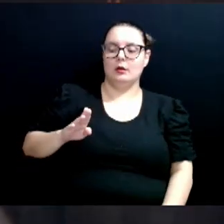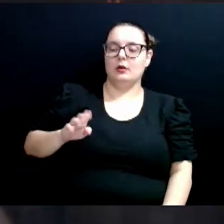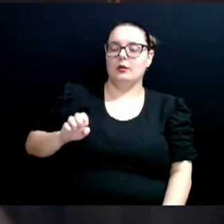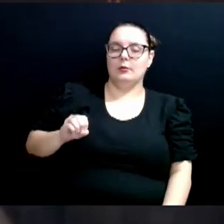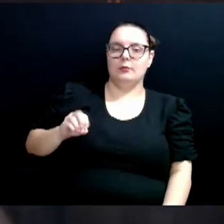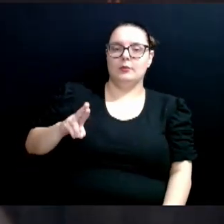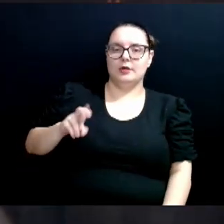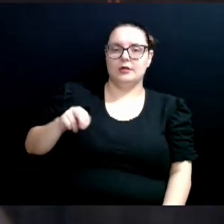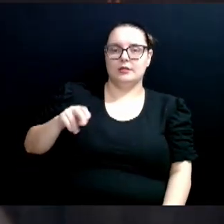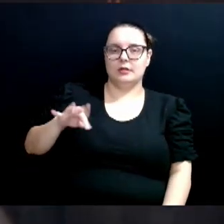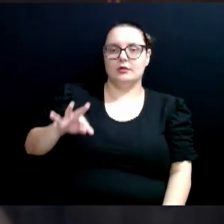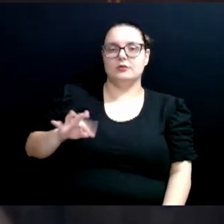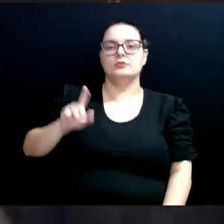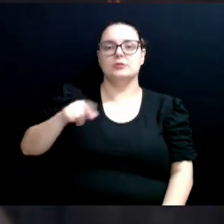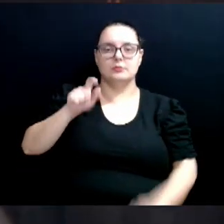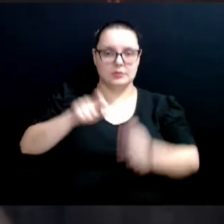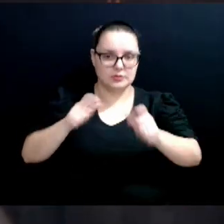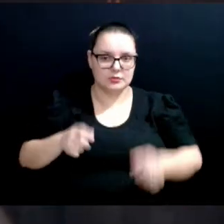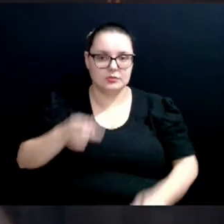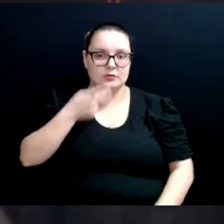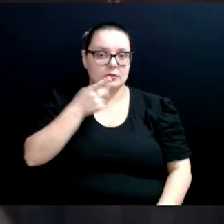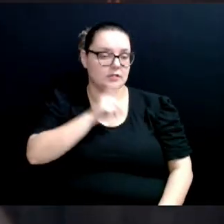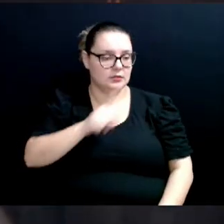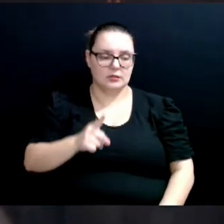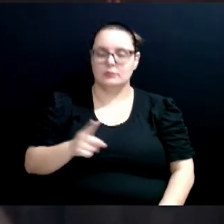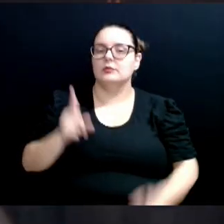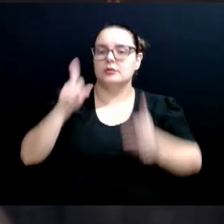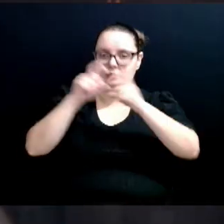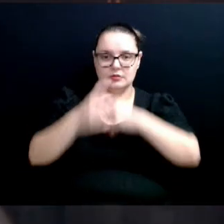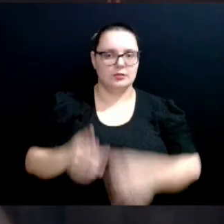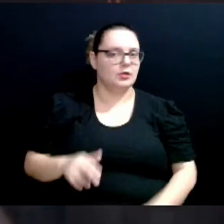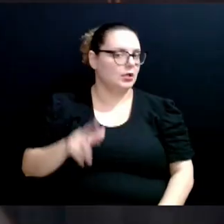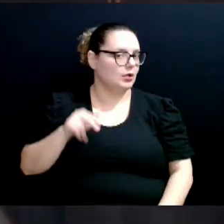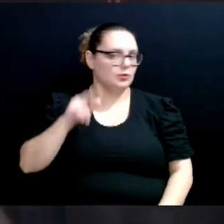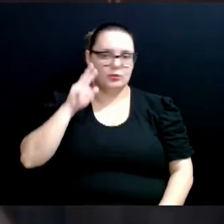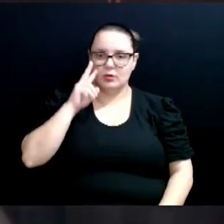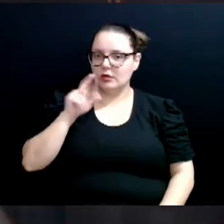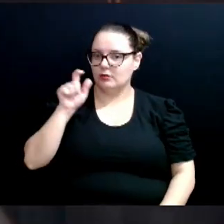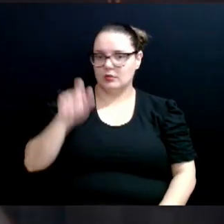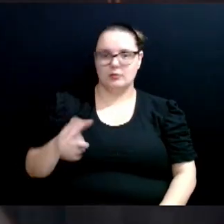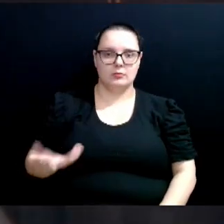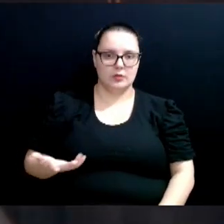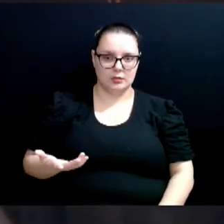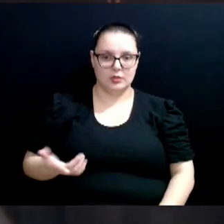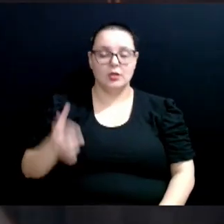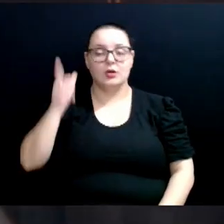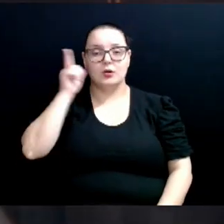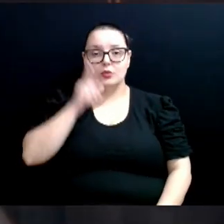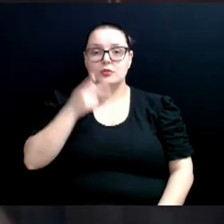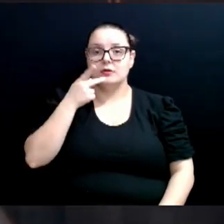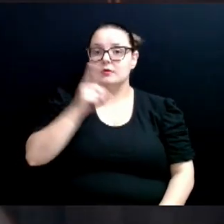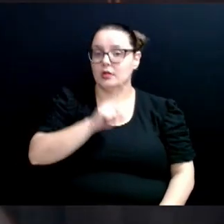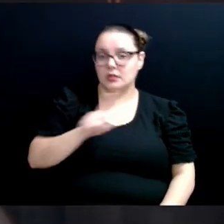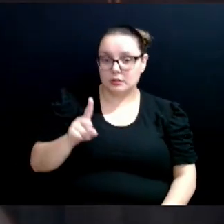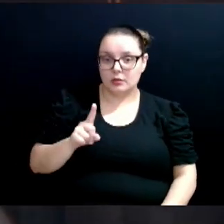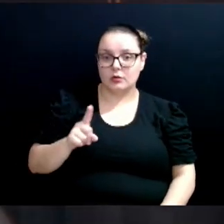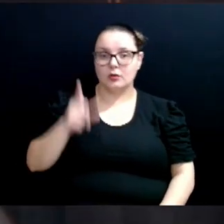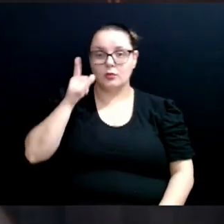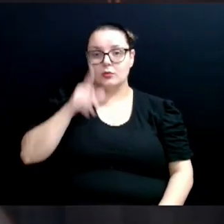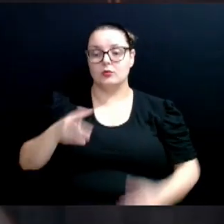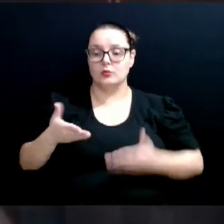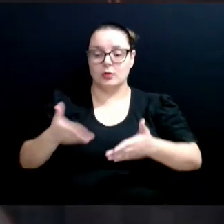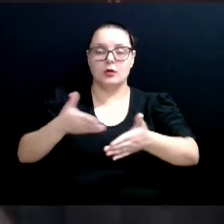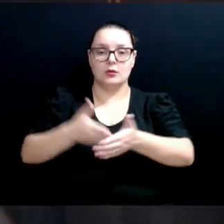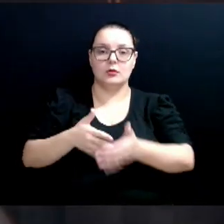de falar não, de colocar os limites. Eu nunca vi uma pessoa que consiga falar não, consiga colocar os limites no campo